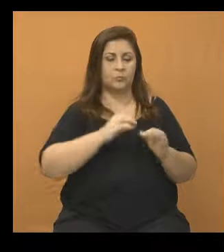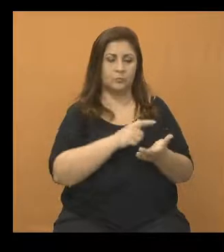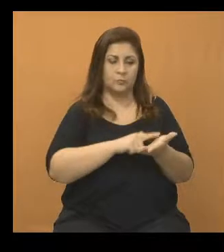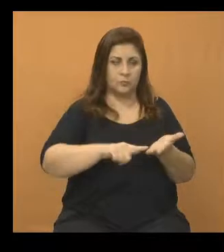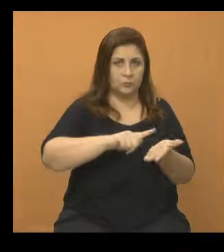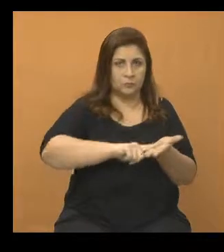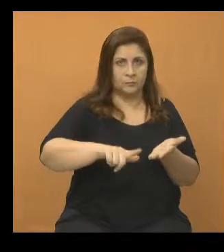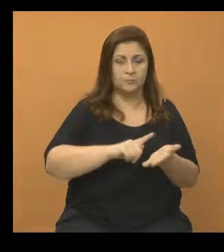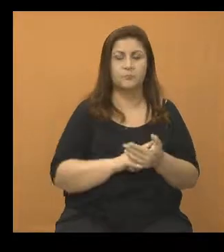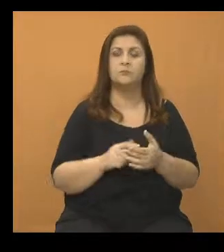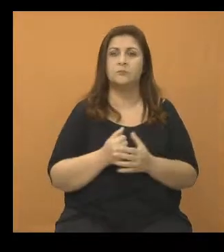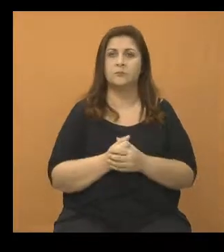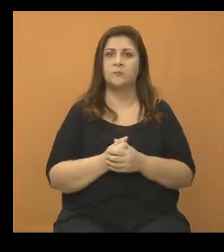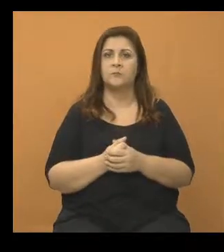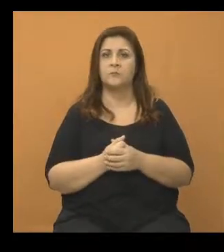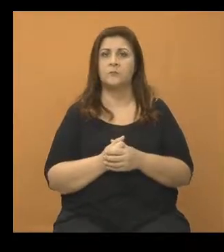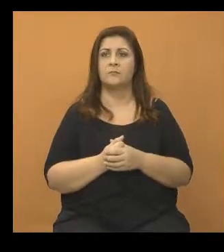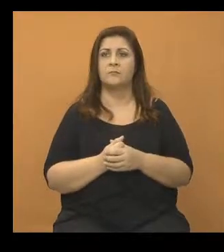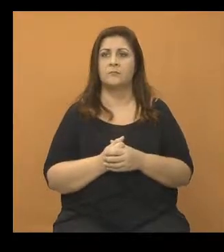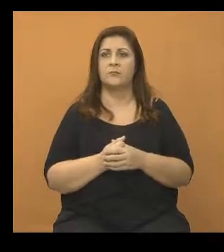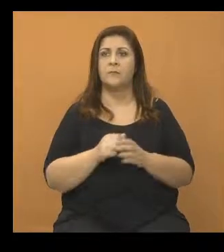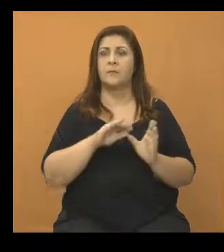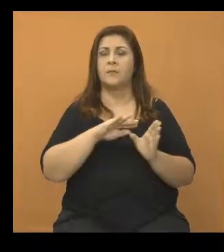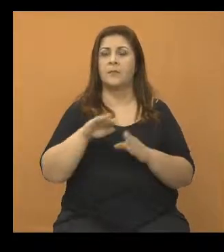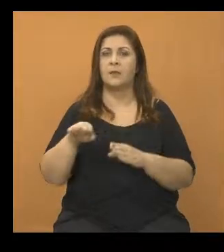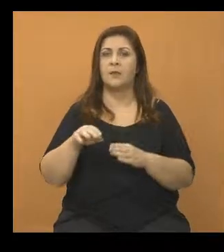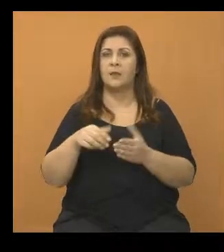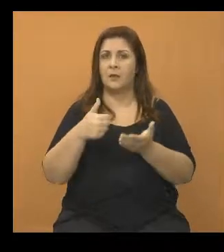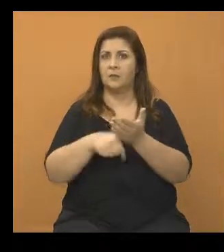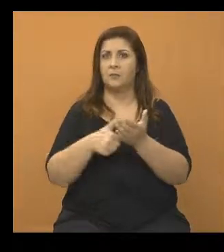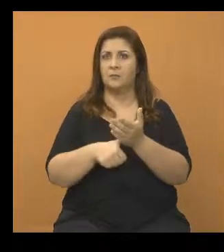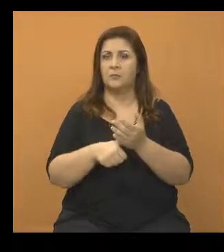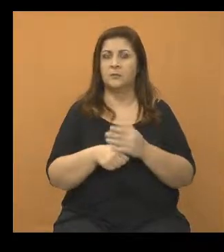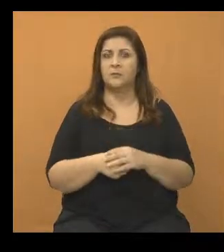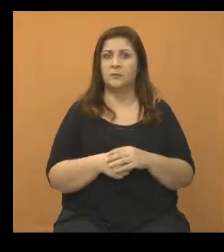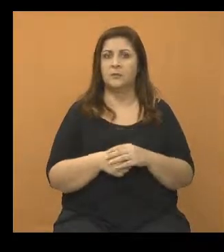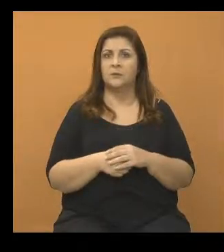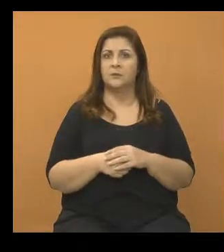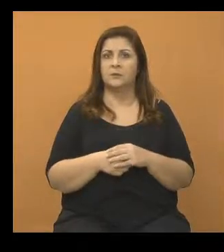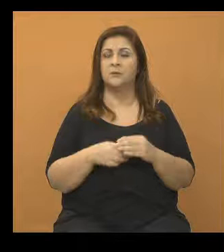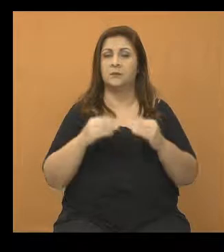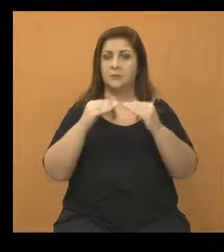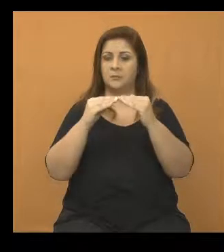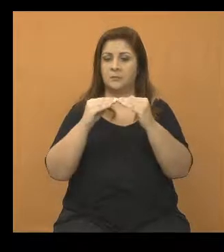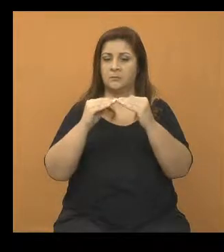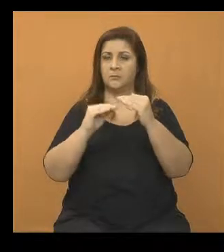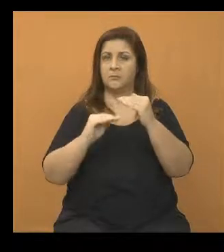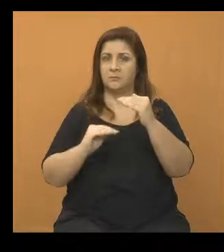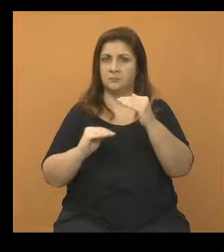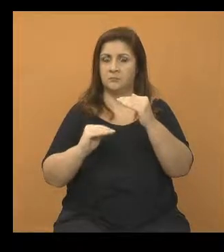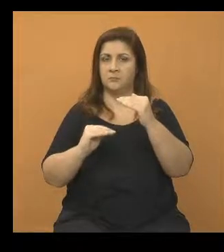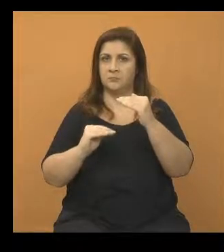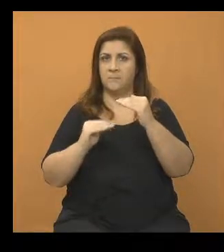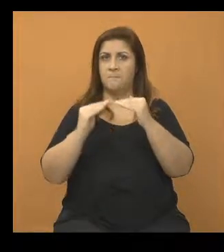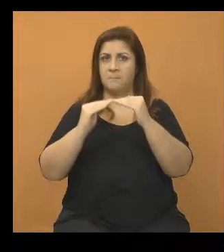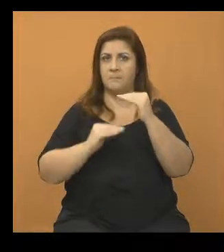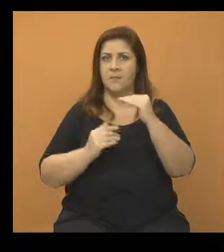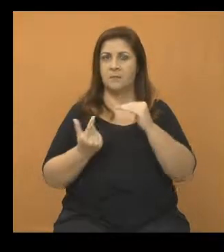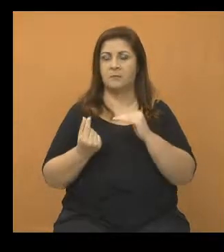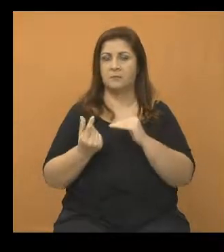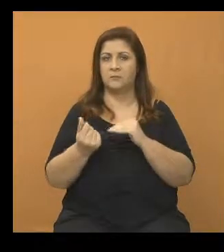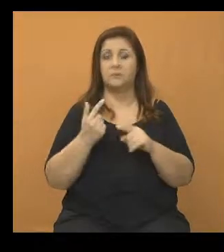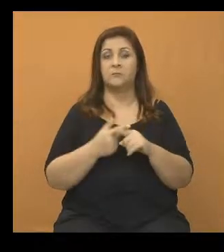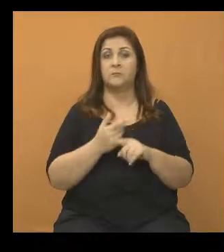de 1,3 para 1 milhão. Né? Isso daqui é devido... Aqui tem uma redução de valores,